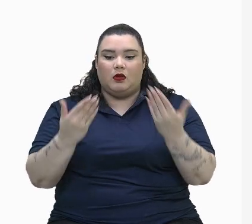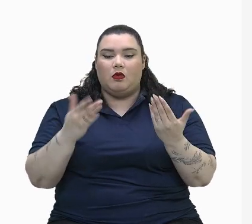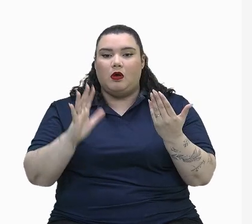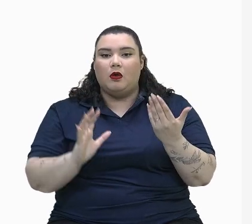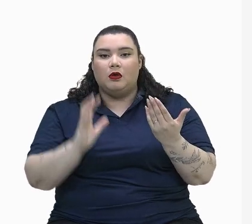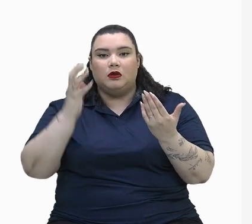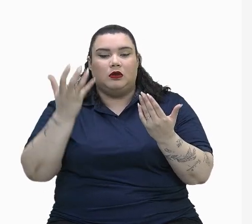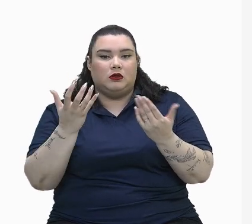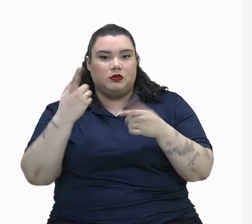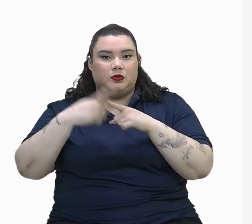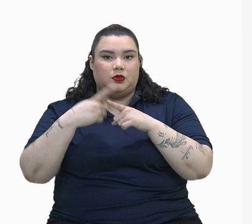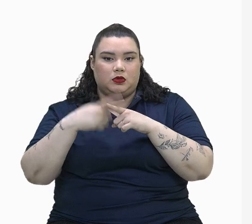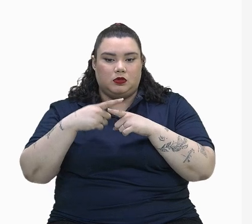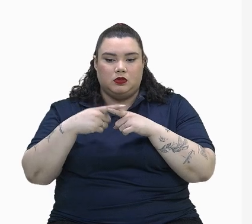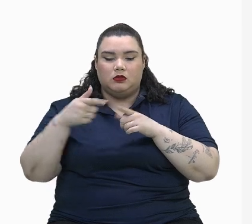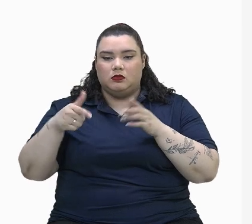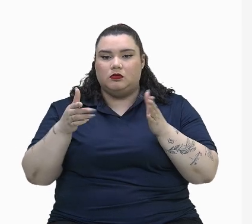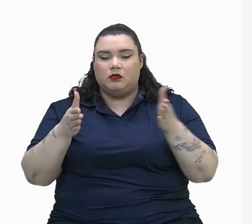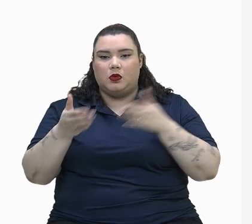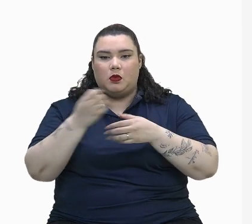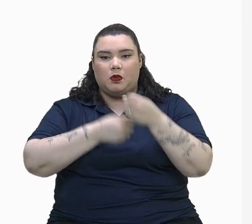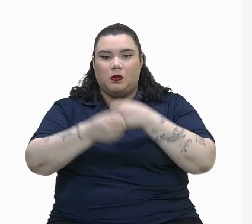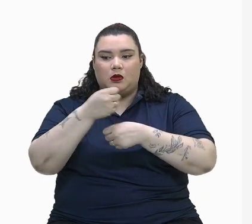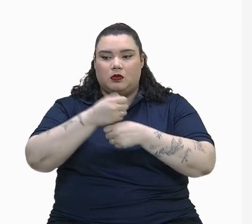aconteceu aí durante os anos de